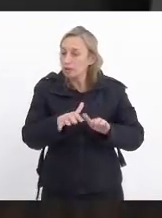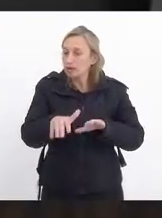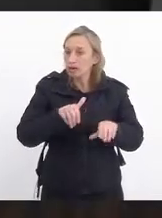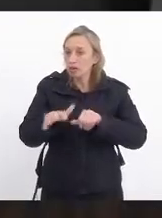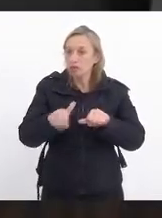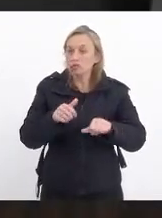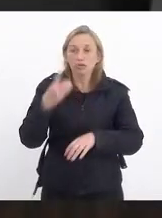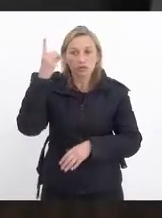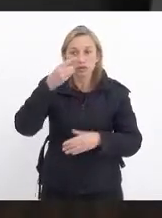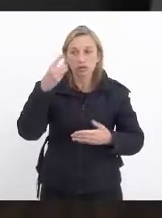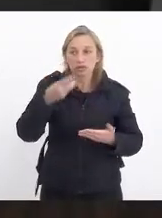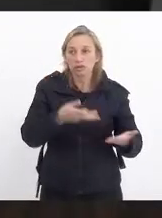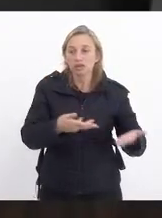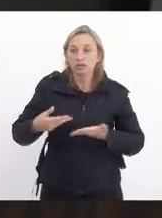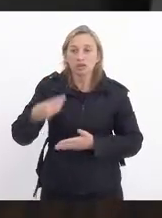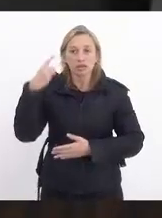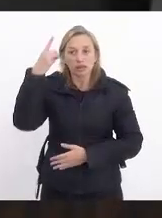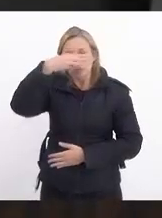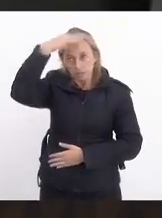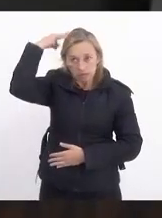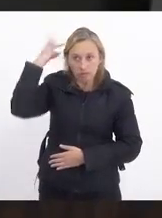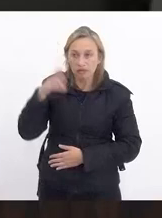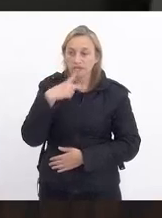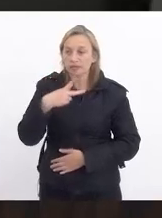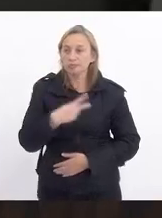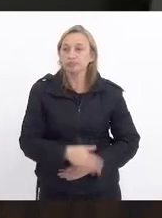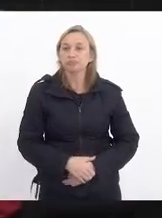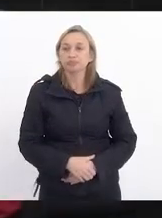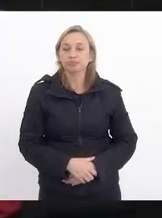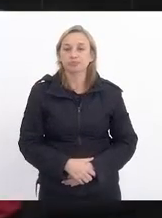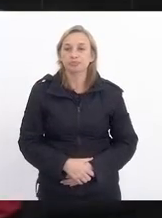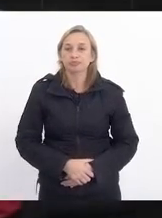convida o deputado mais prático para emitir parecer